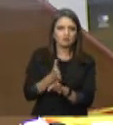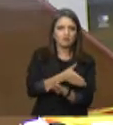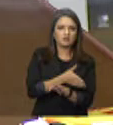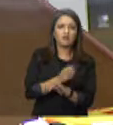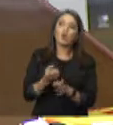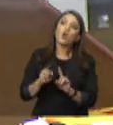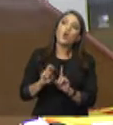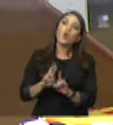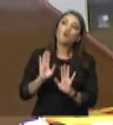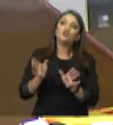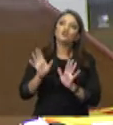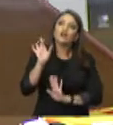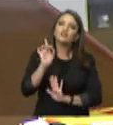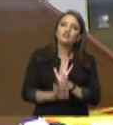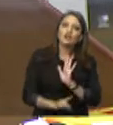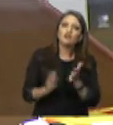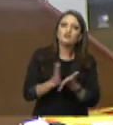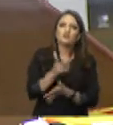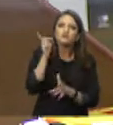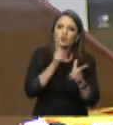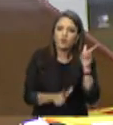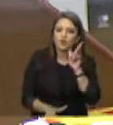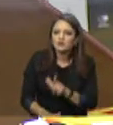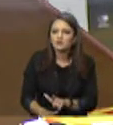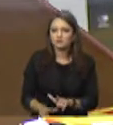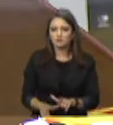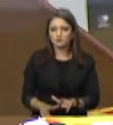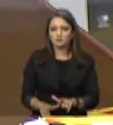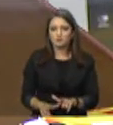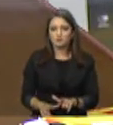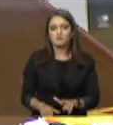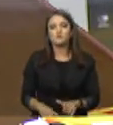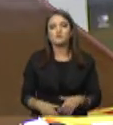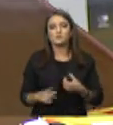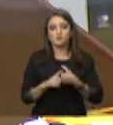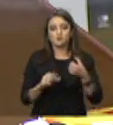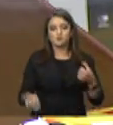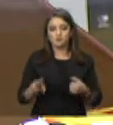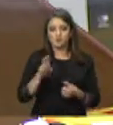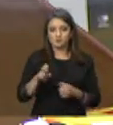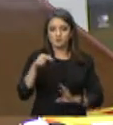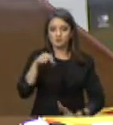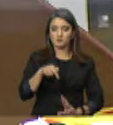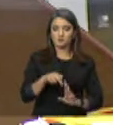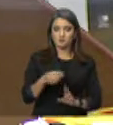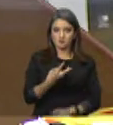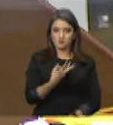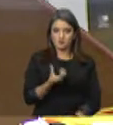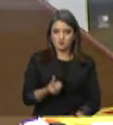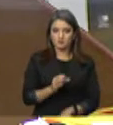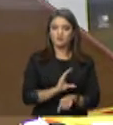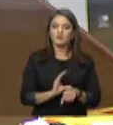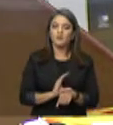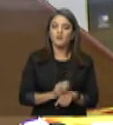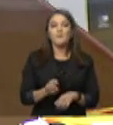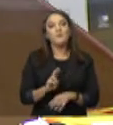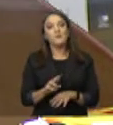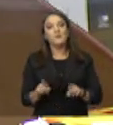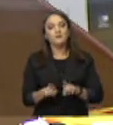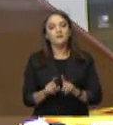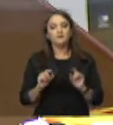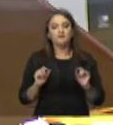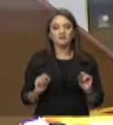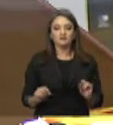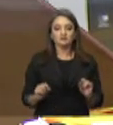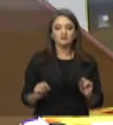atingir direitos adquiridos atos jurídicos perfeitos e uma coisa julgada Artigo 5º inciso 36 da Constituição ou se pelo